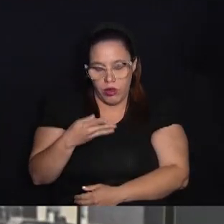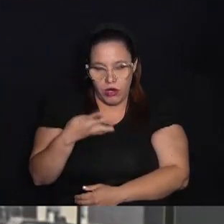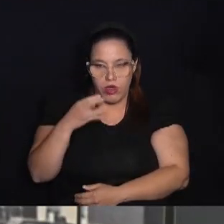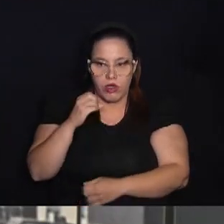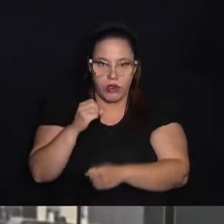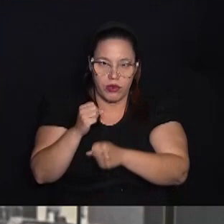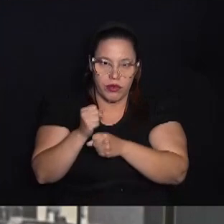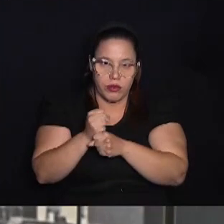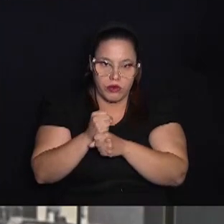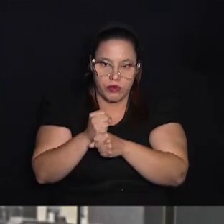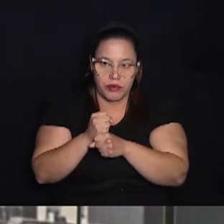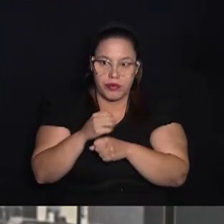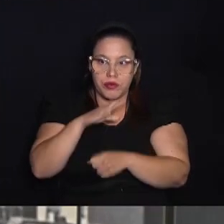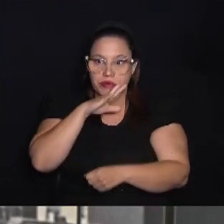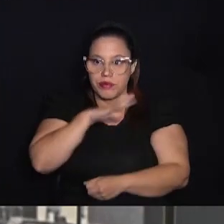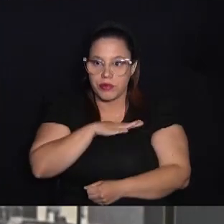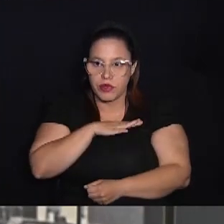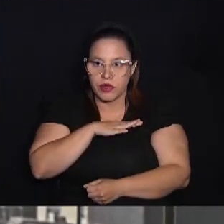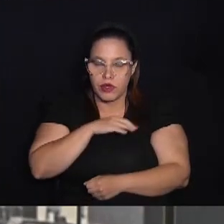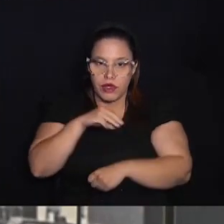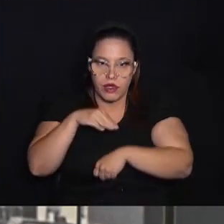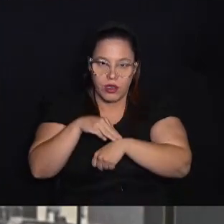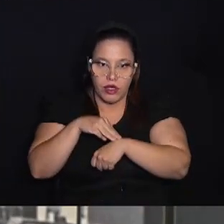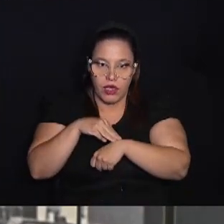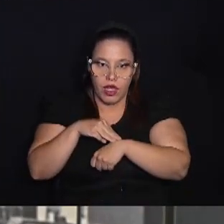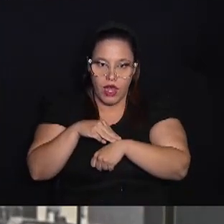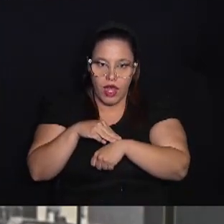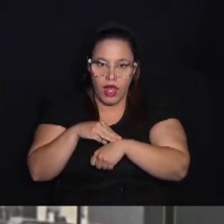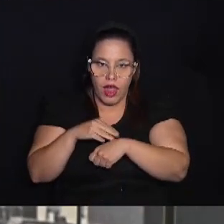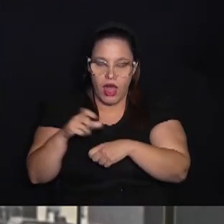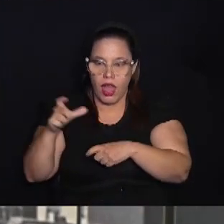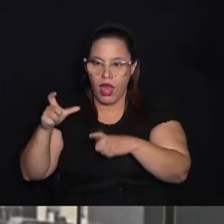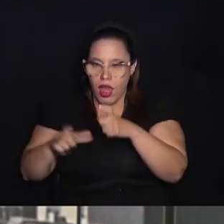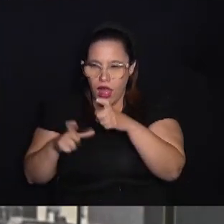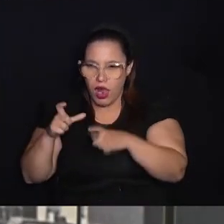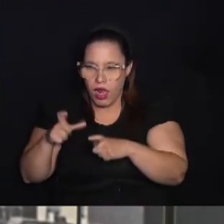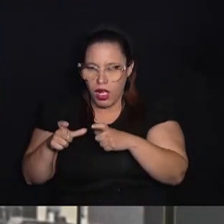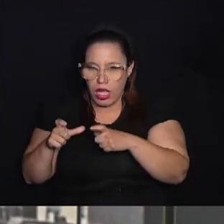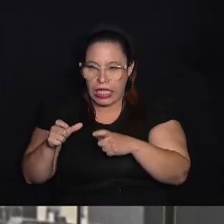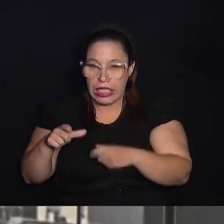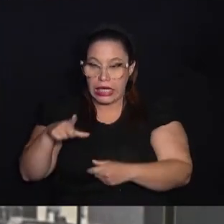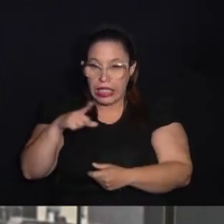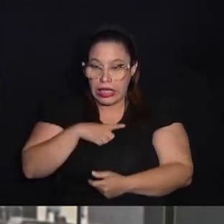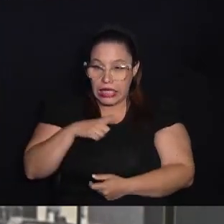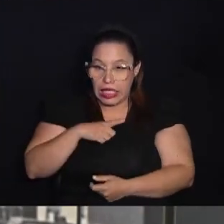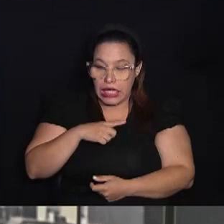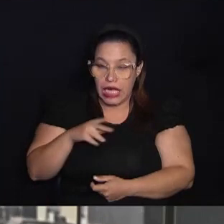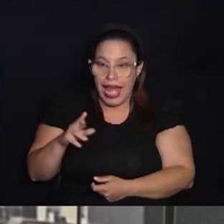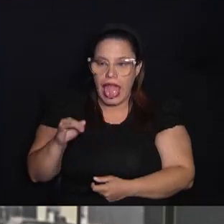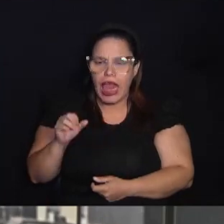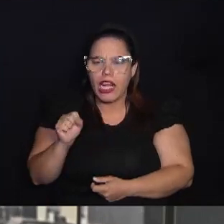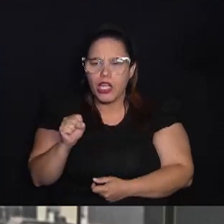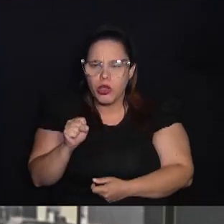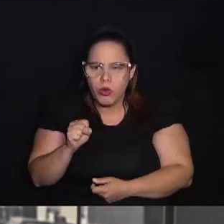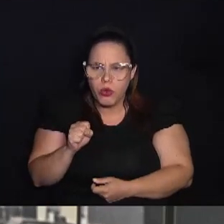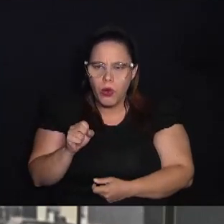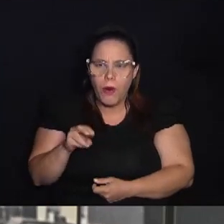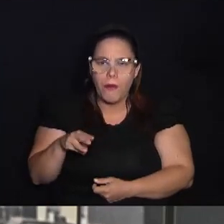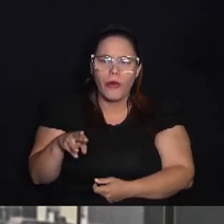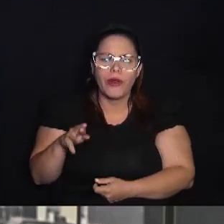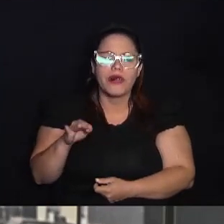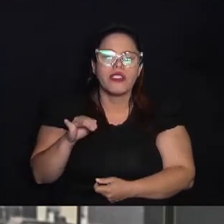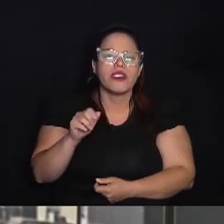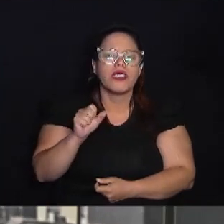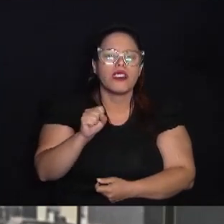praça que fica no Largo São Benedito ainda tem restos mortais Quem tá perguntando é Adriana